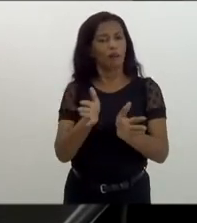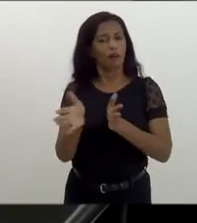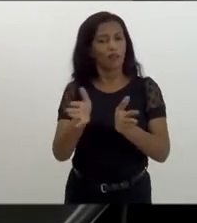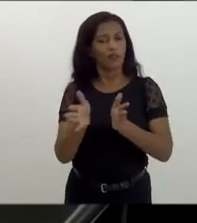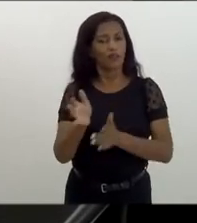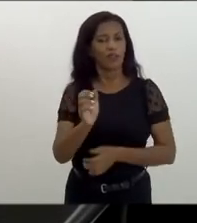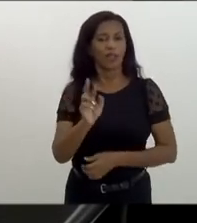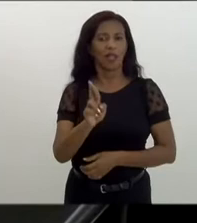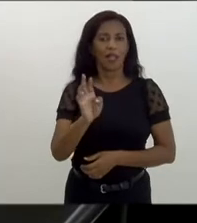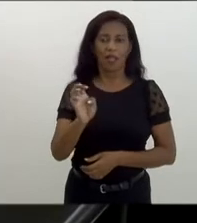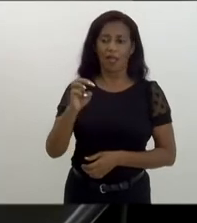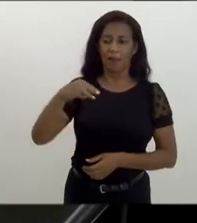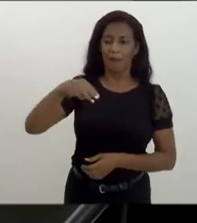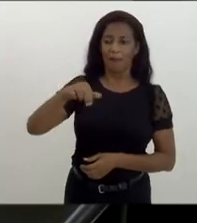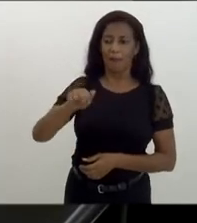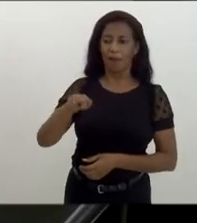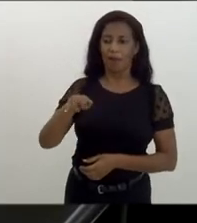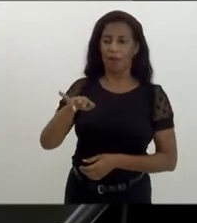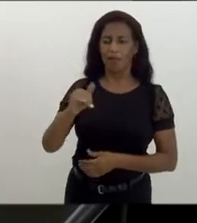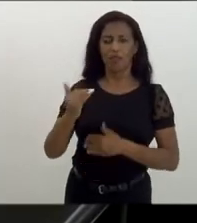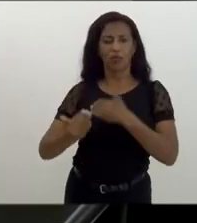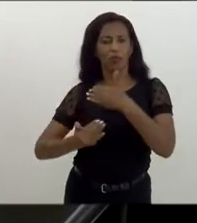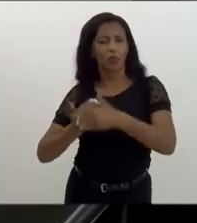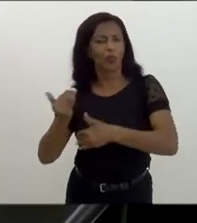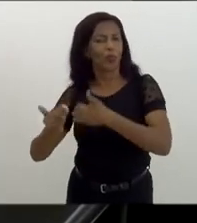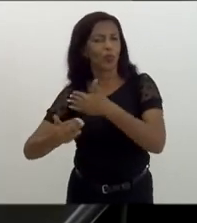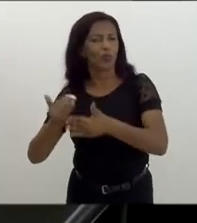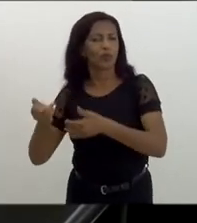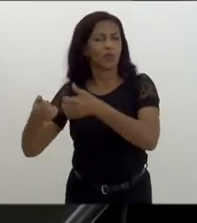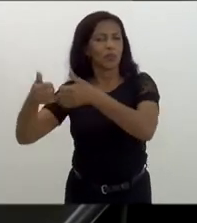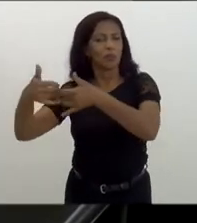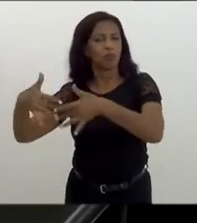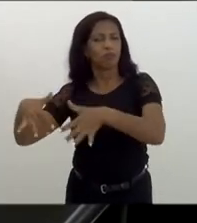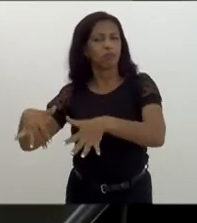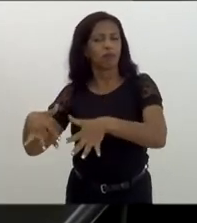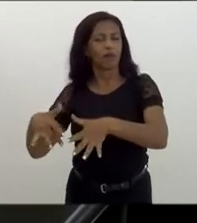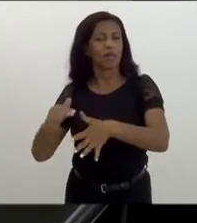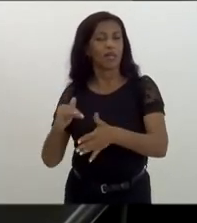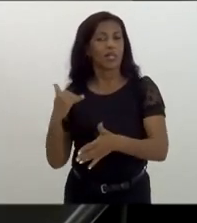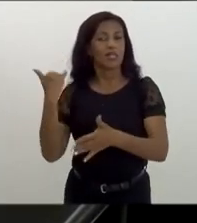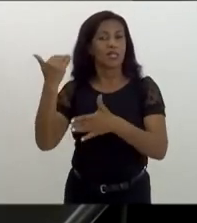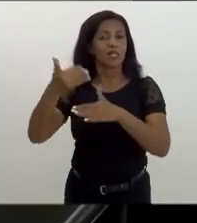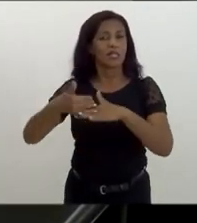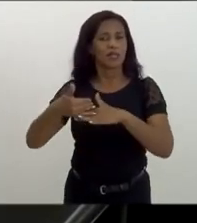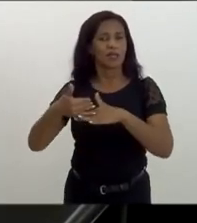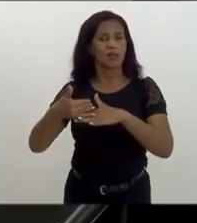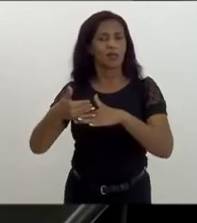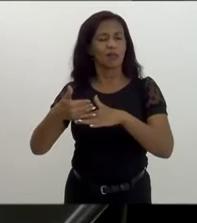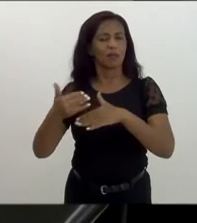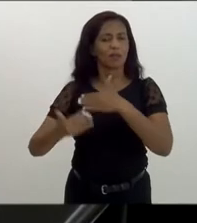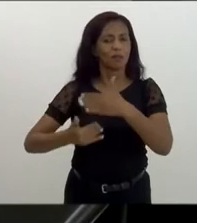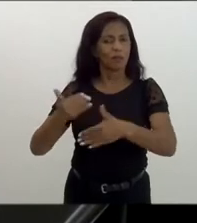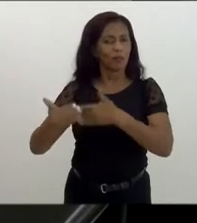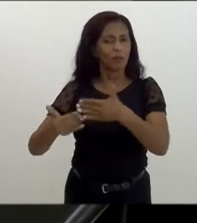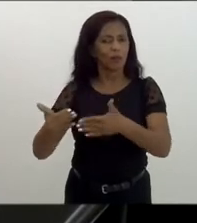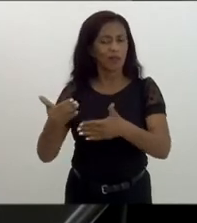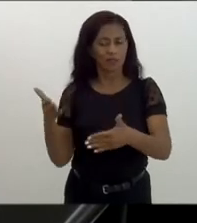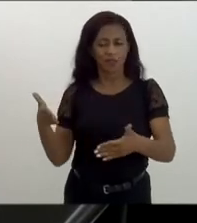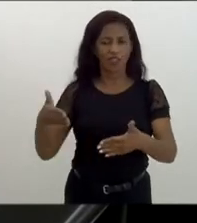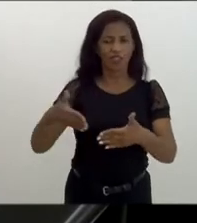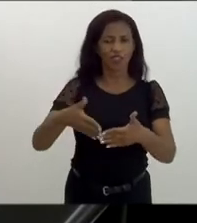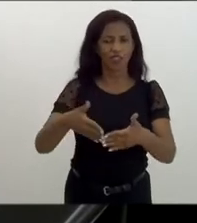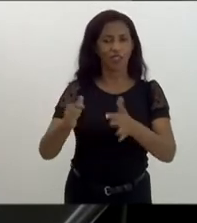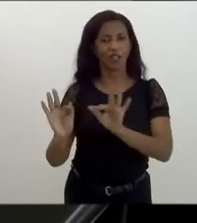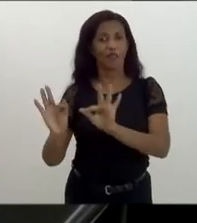remanescente há todo um processo de liquidação em cima desse processo de liquidação a gente